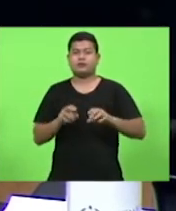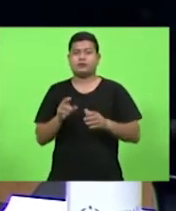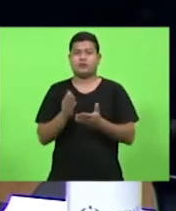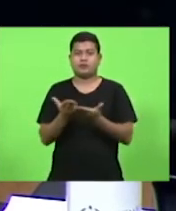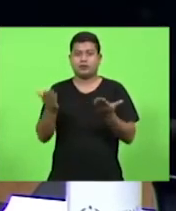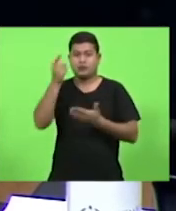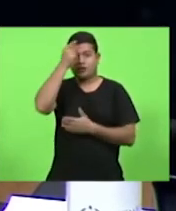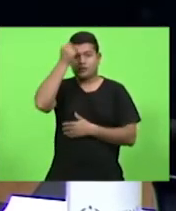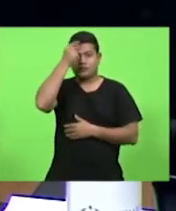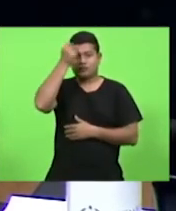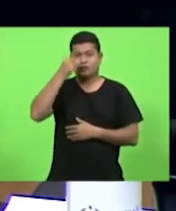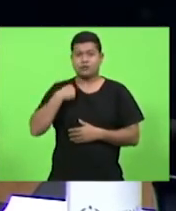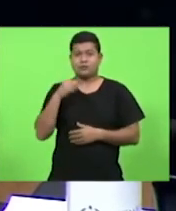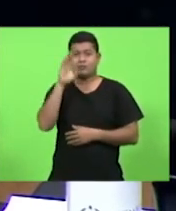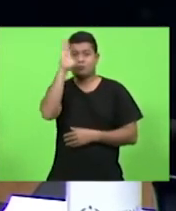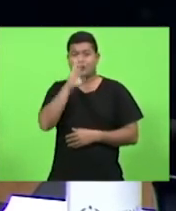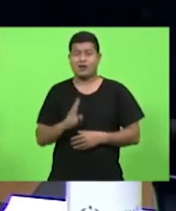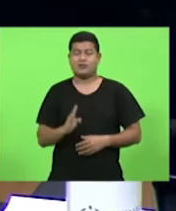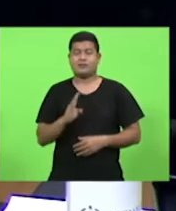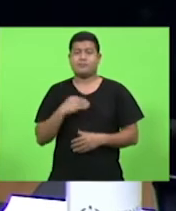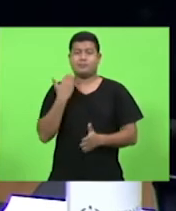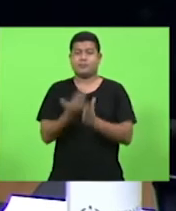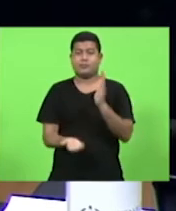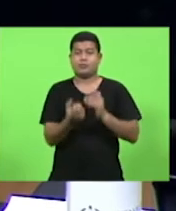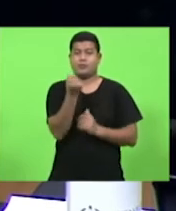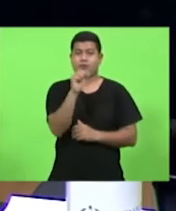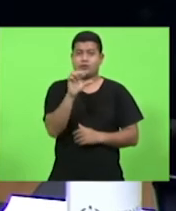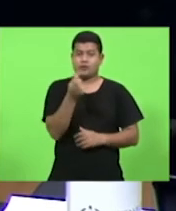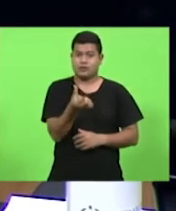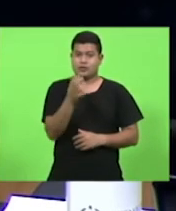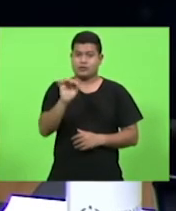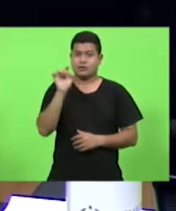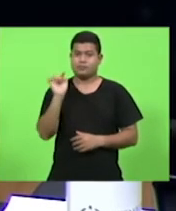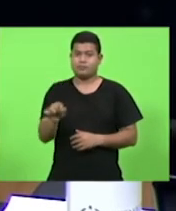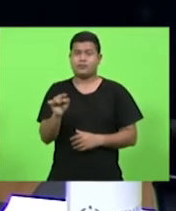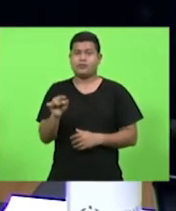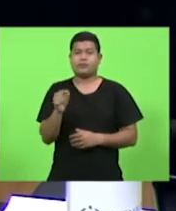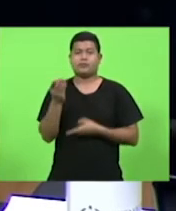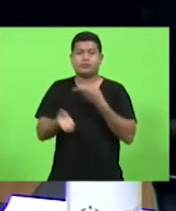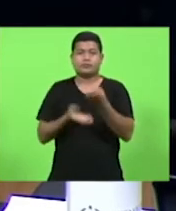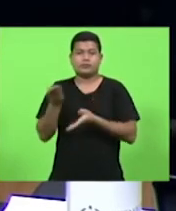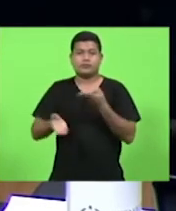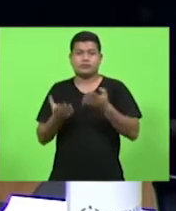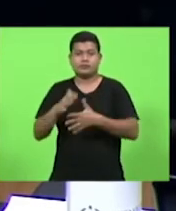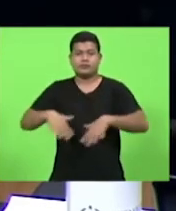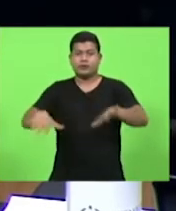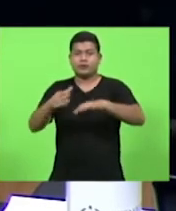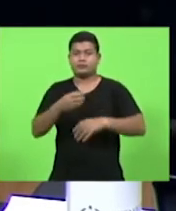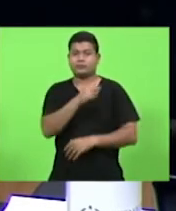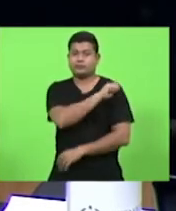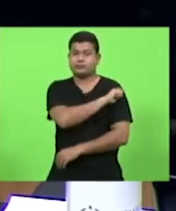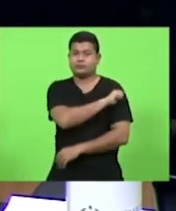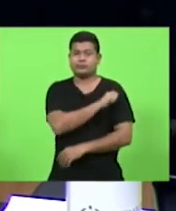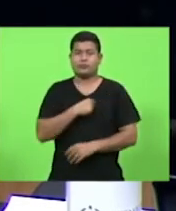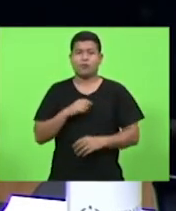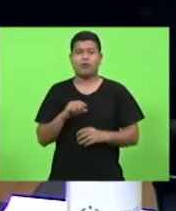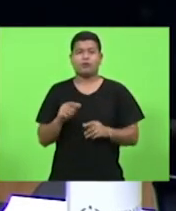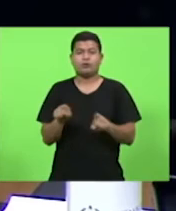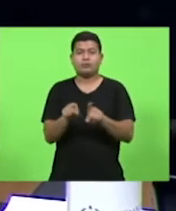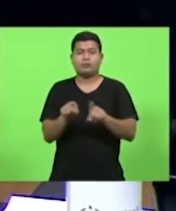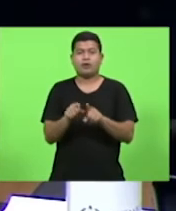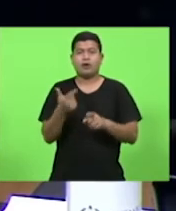perdeu 860.000 para assistência aos seus estudantes e outros